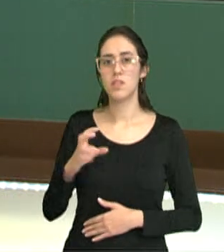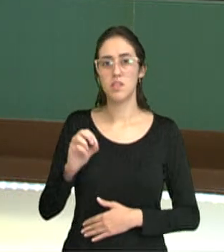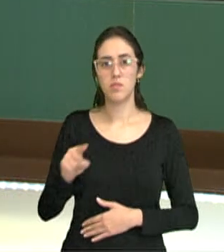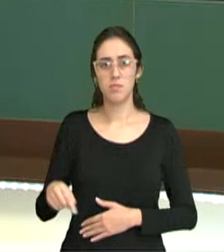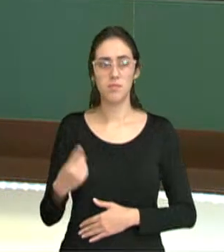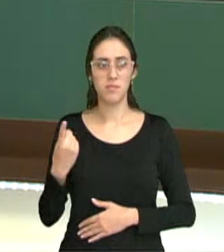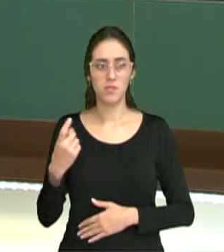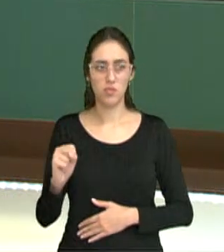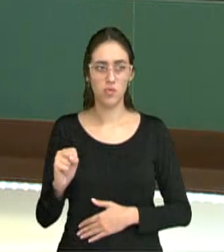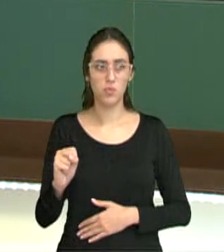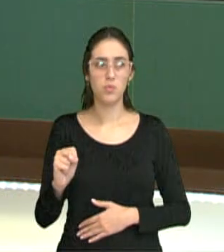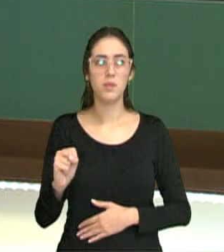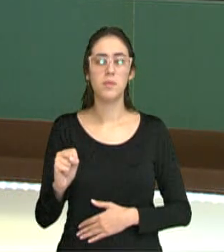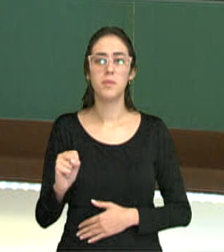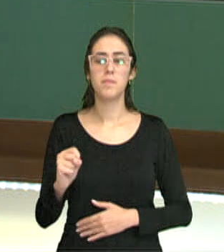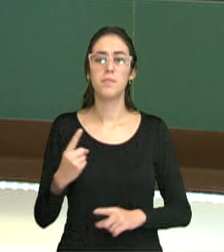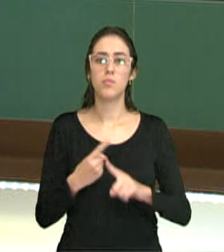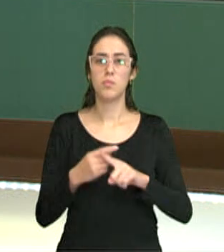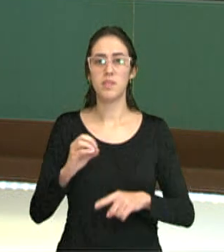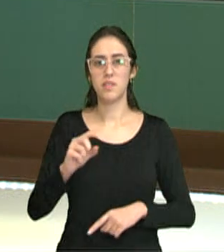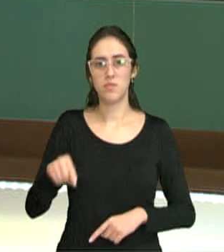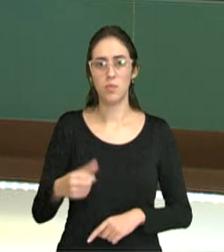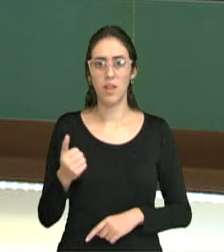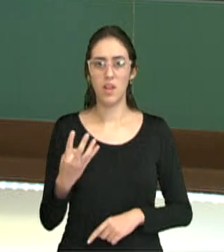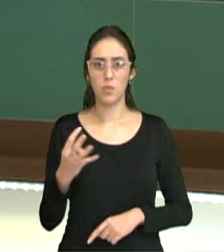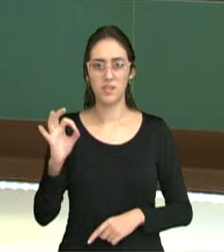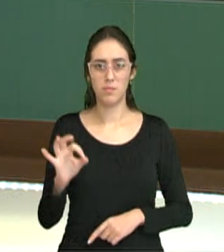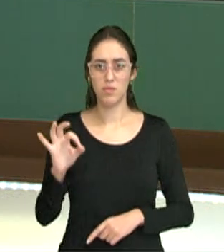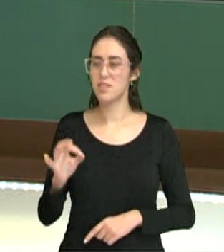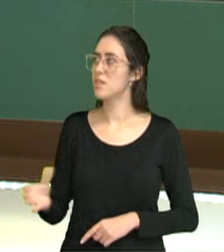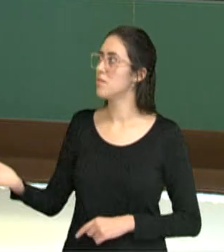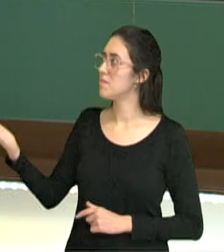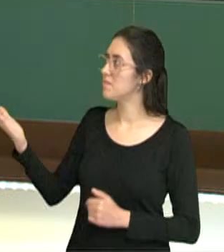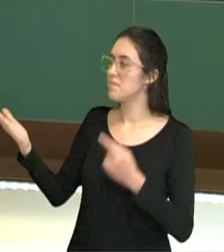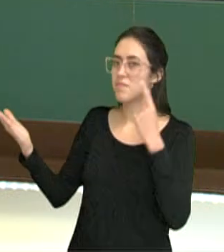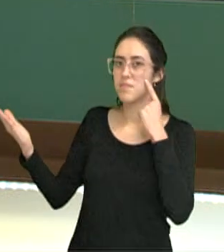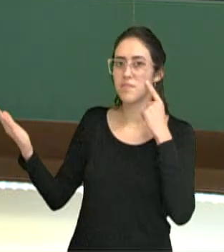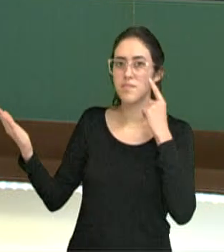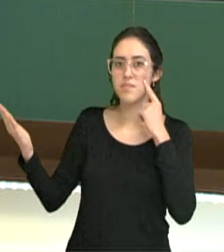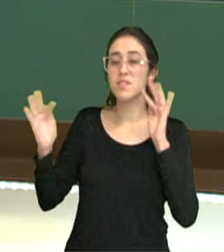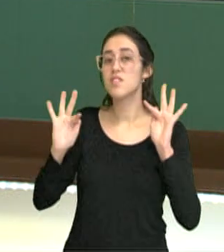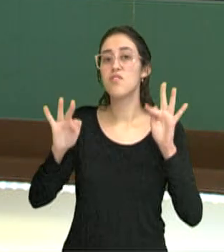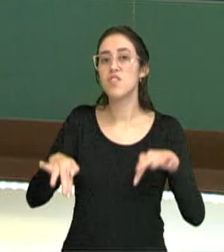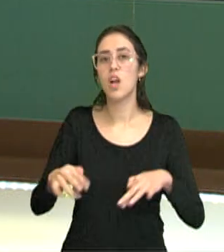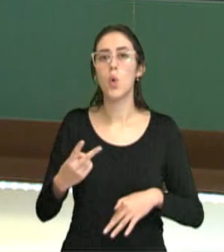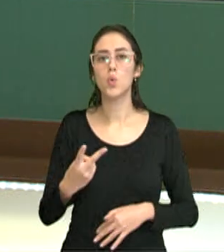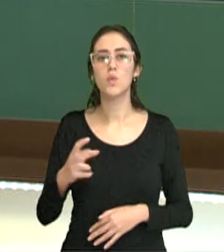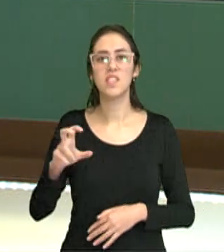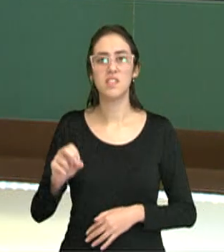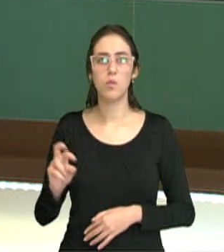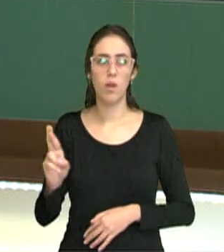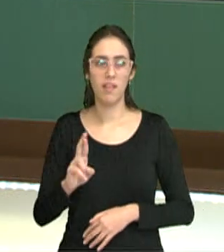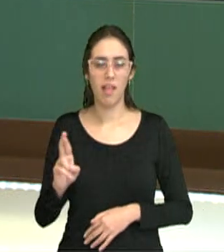dar 35 centavos, somando no final do terceiro mês ela vai ter